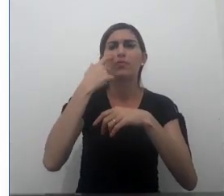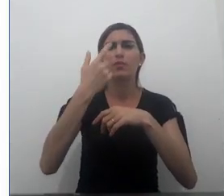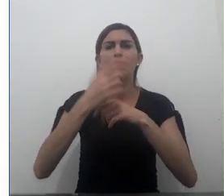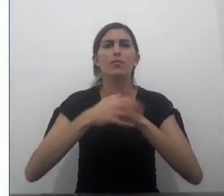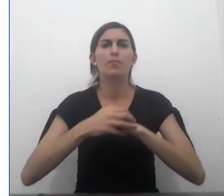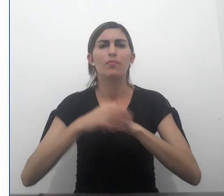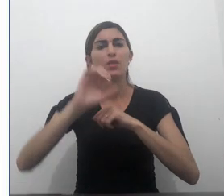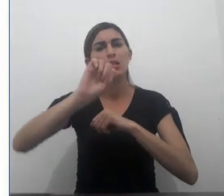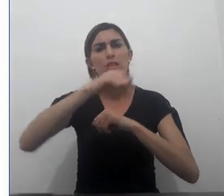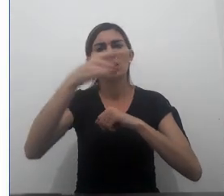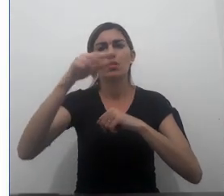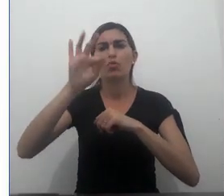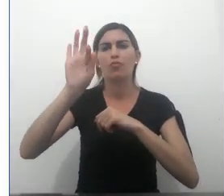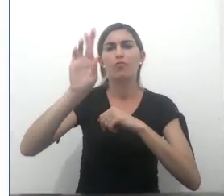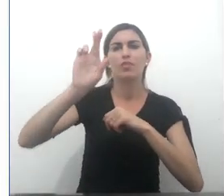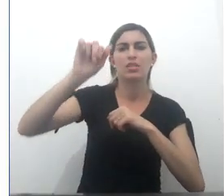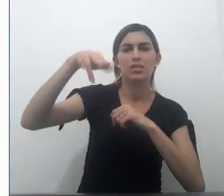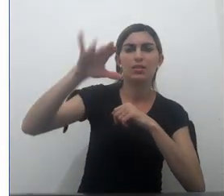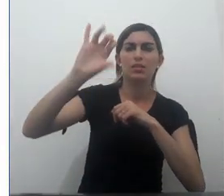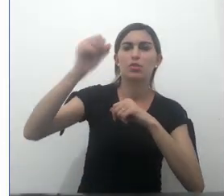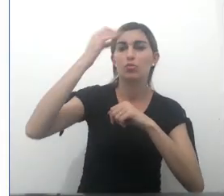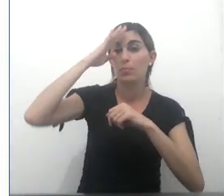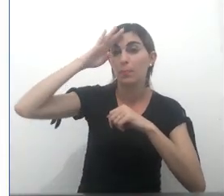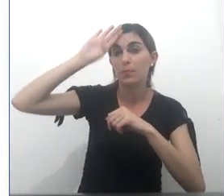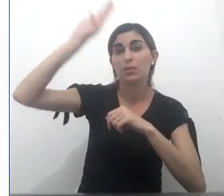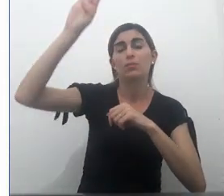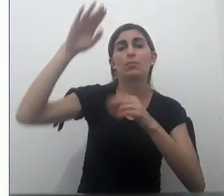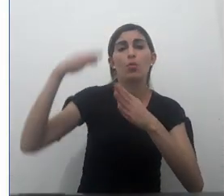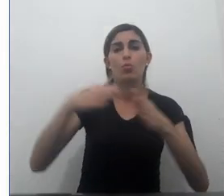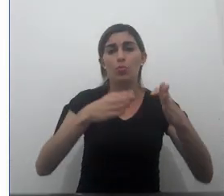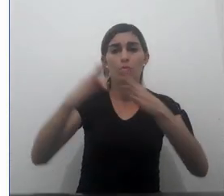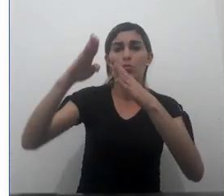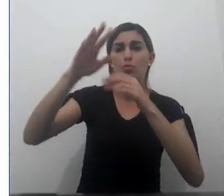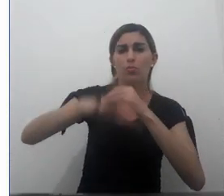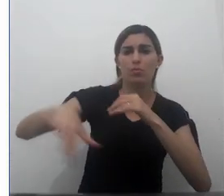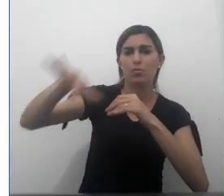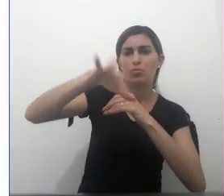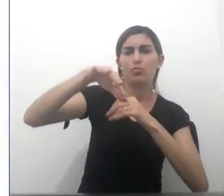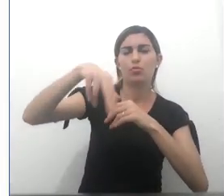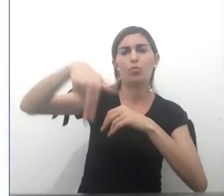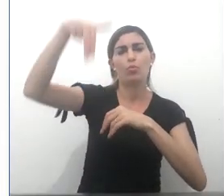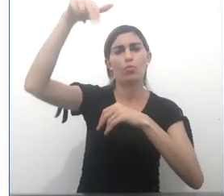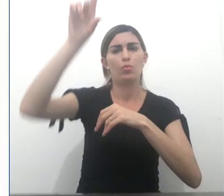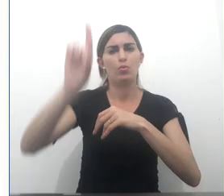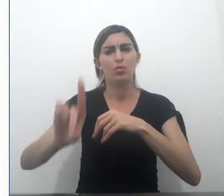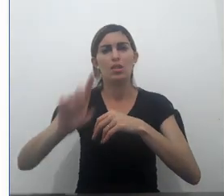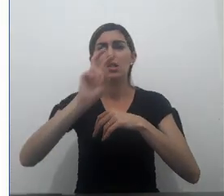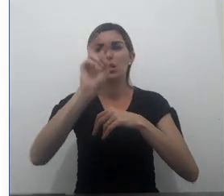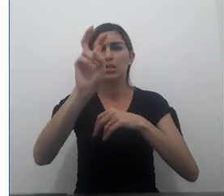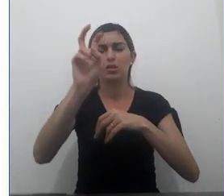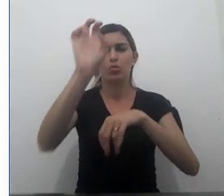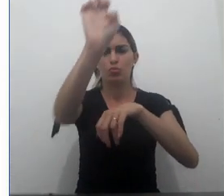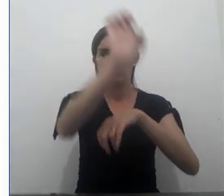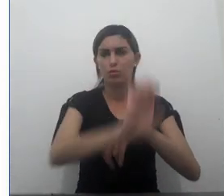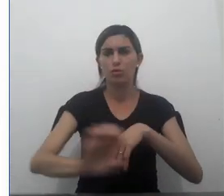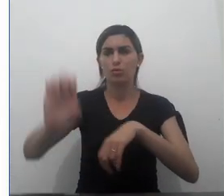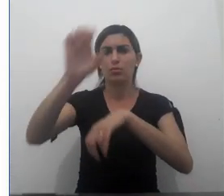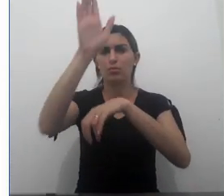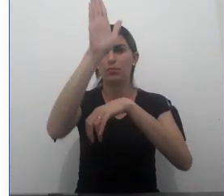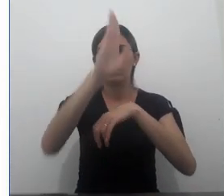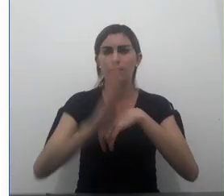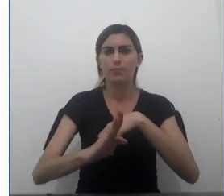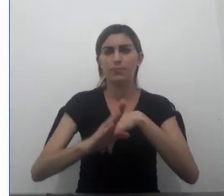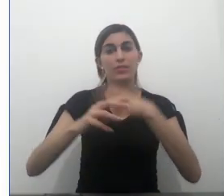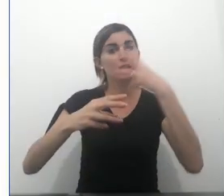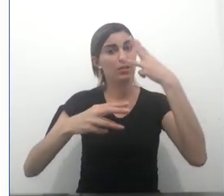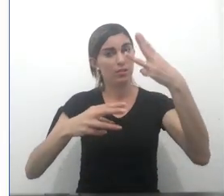na tela. O Rio São Francisco, tá, é o principal rio da região Nordeste. Tá? Ele atravessa 5 estados brasileiros.